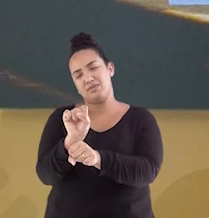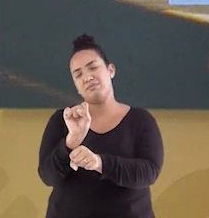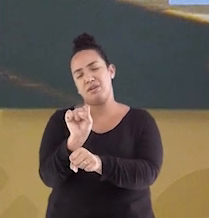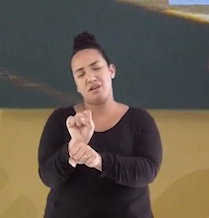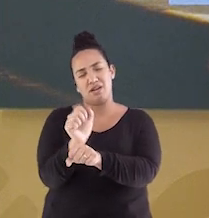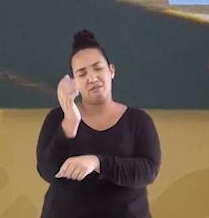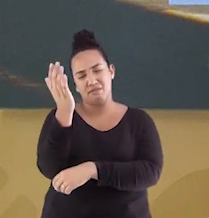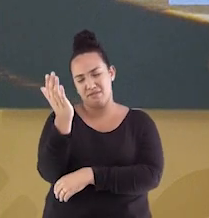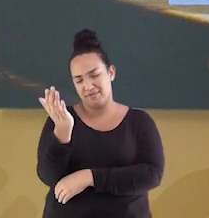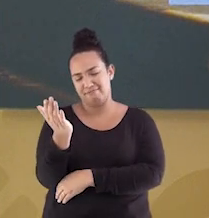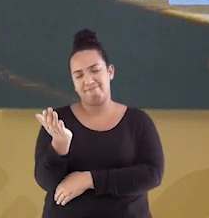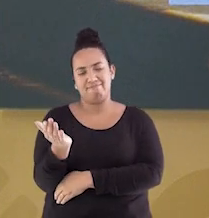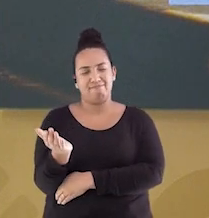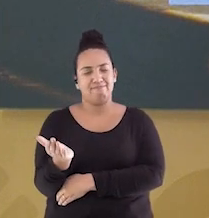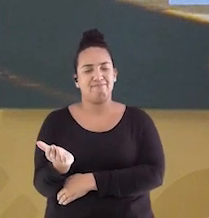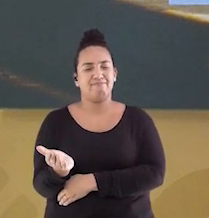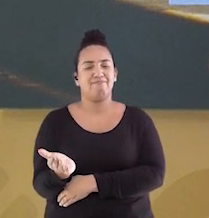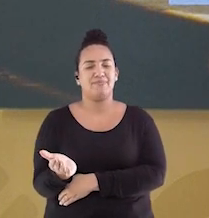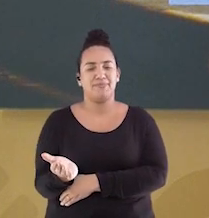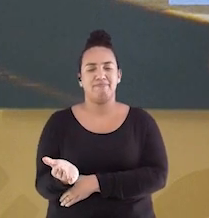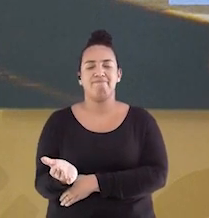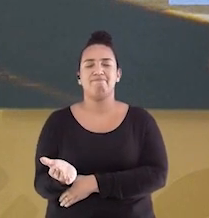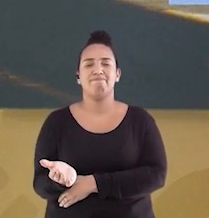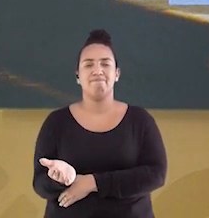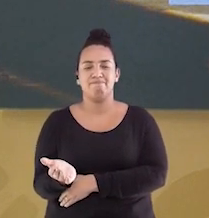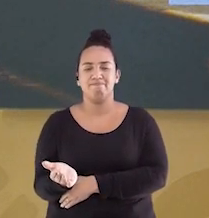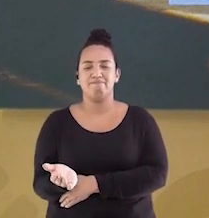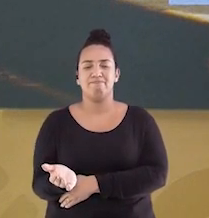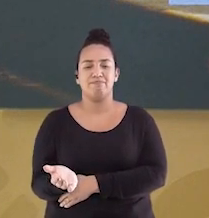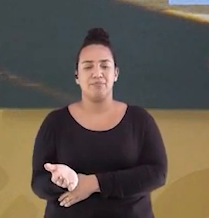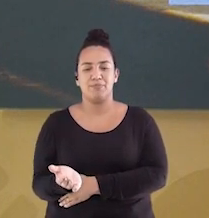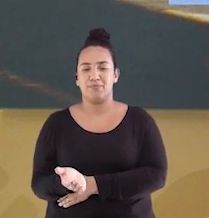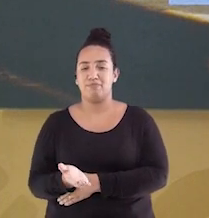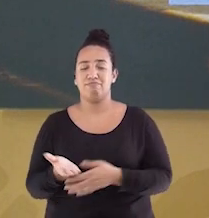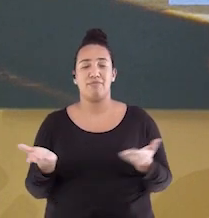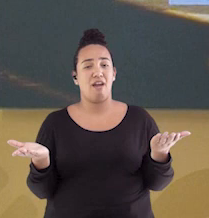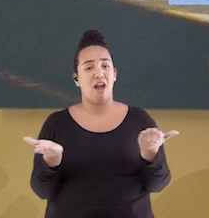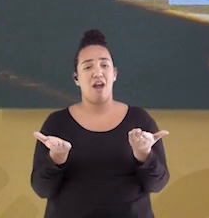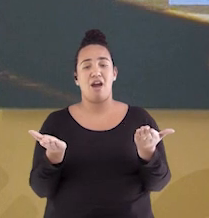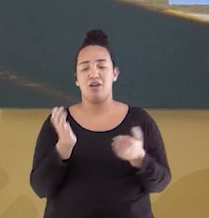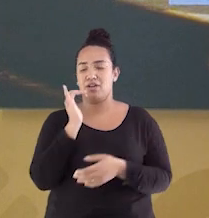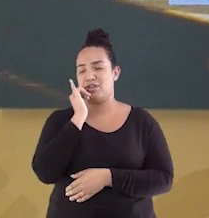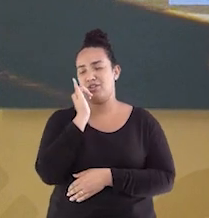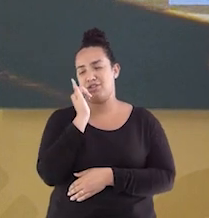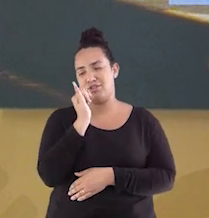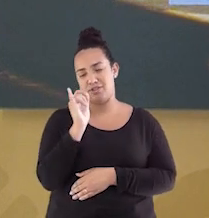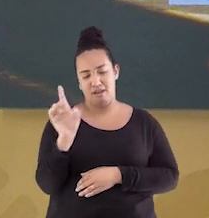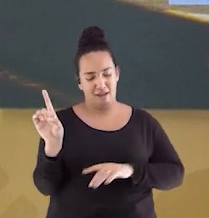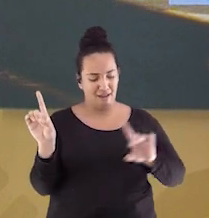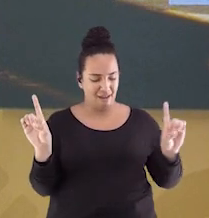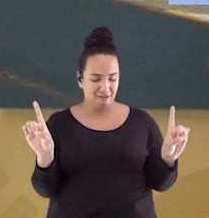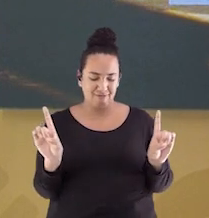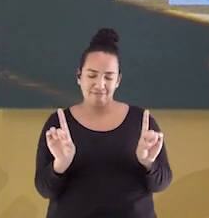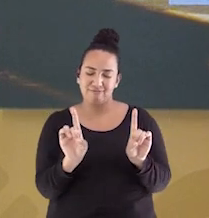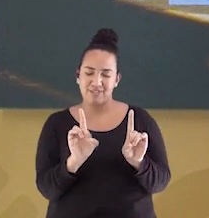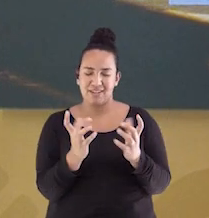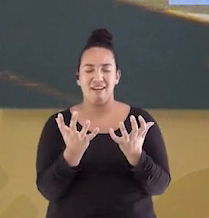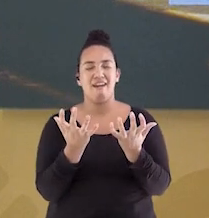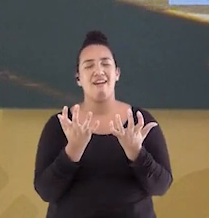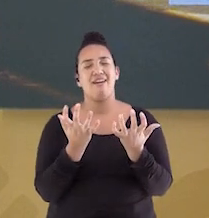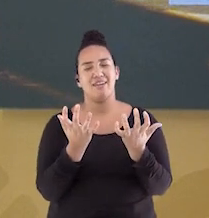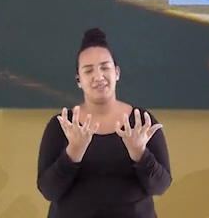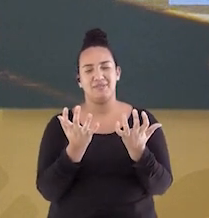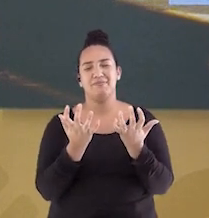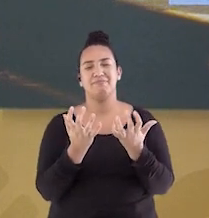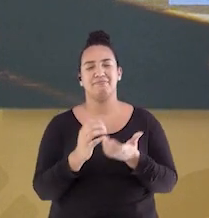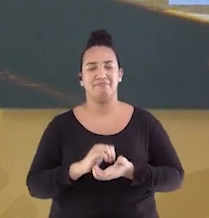pra depois. Por isso eu digo, quero nós dois. Vocês viram